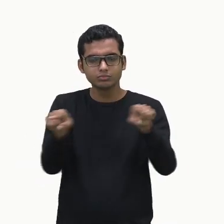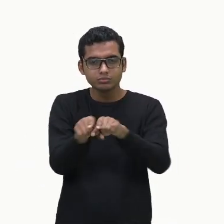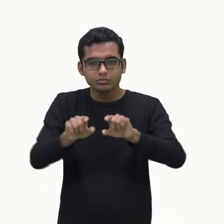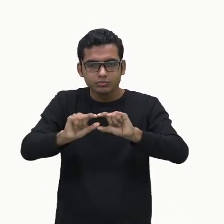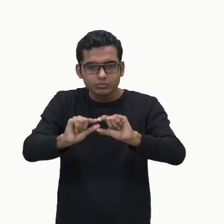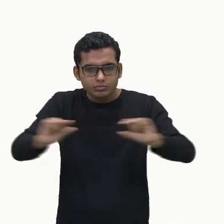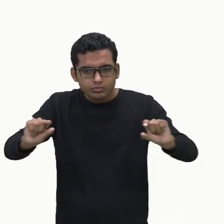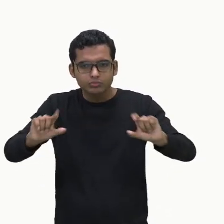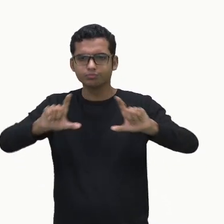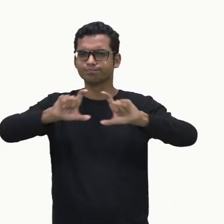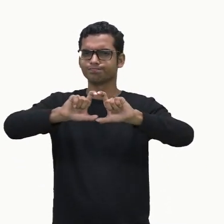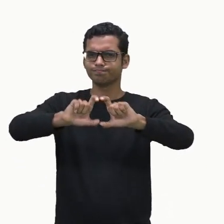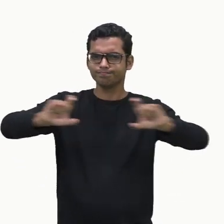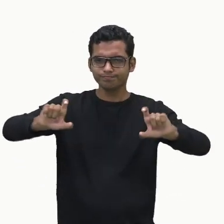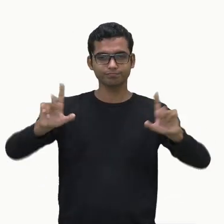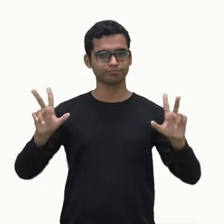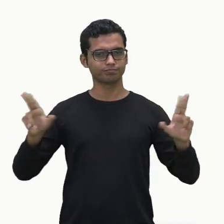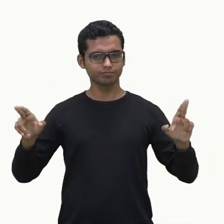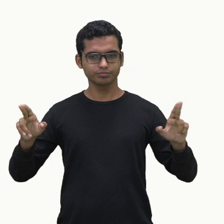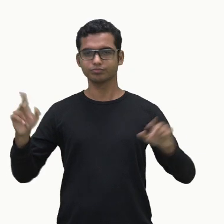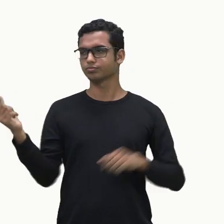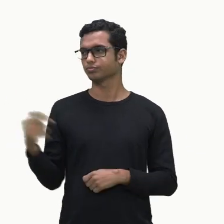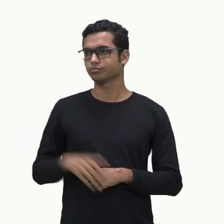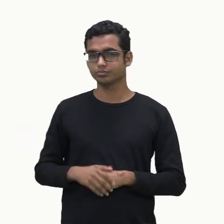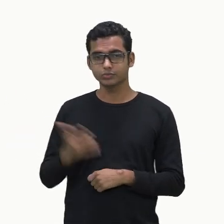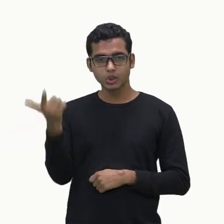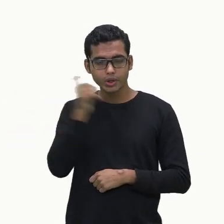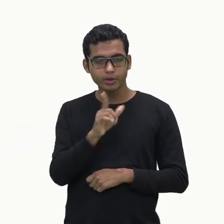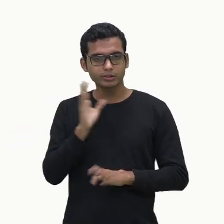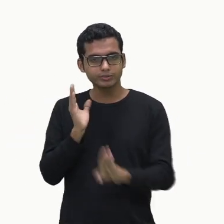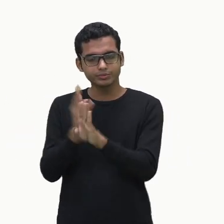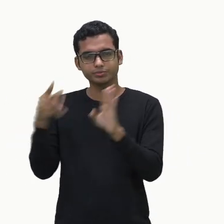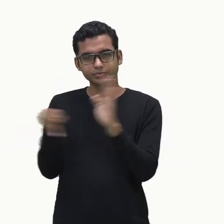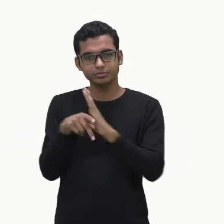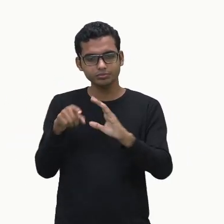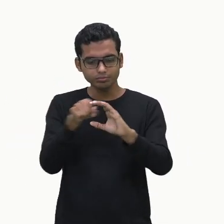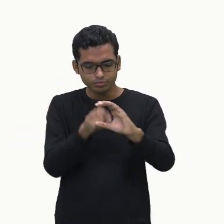expressão aí para encontrar a medida desse raio.